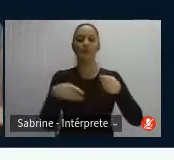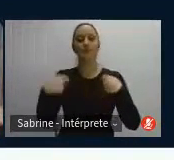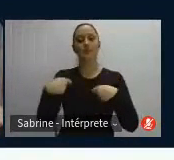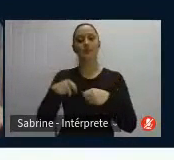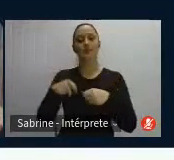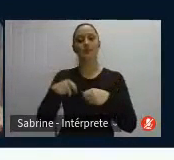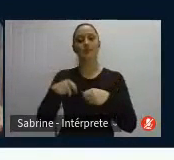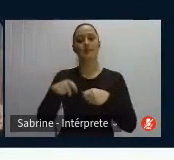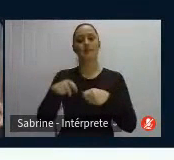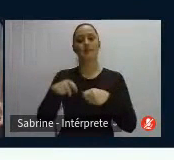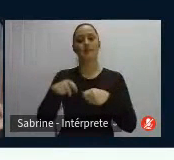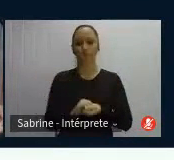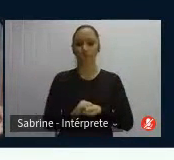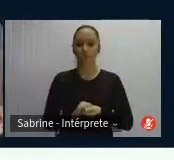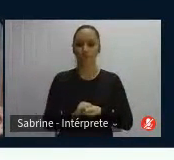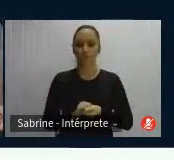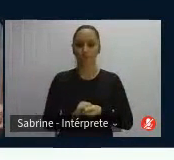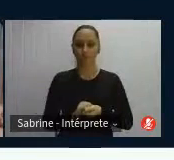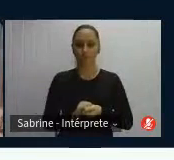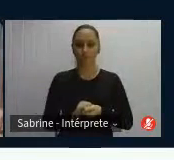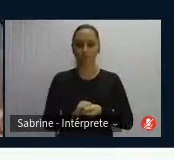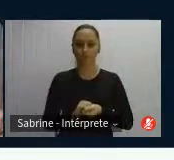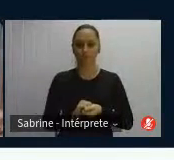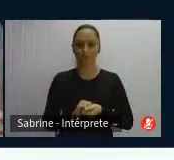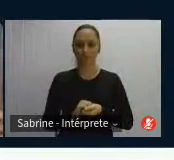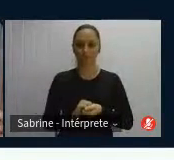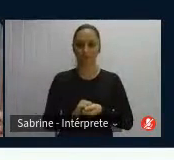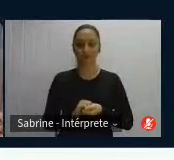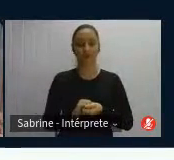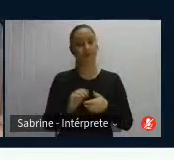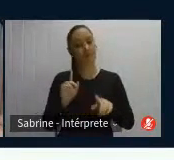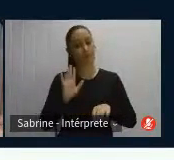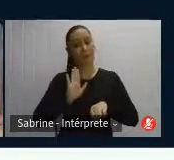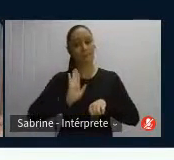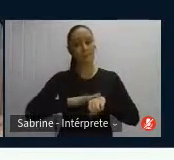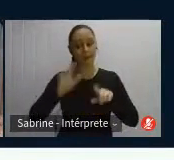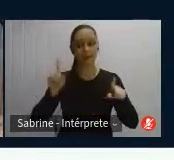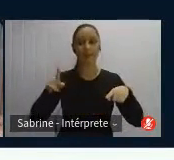Muito bem, então, com mais um desafio, né, que eu